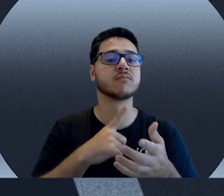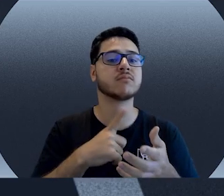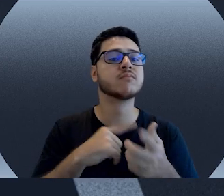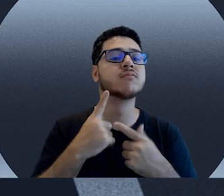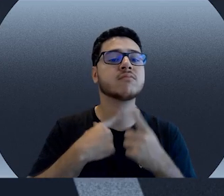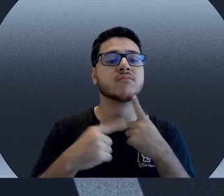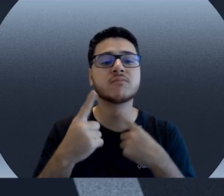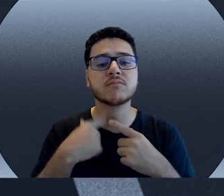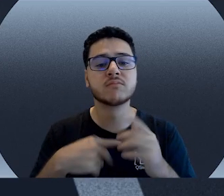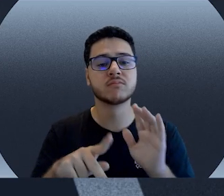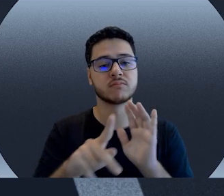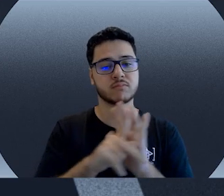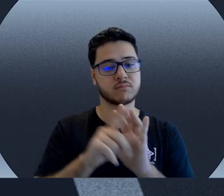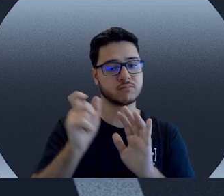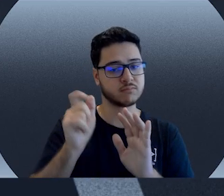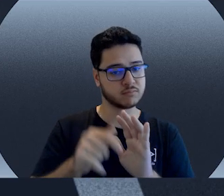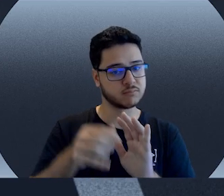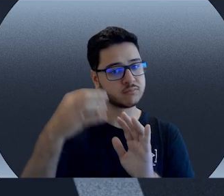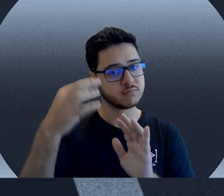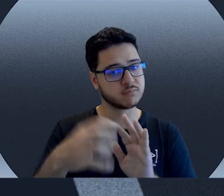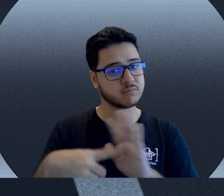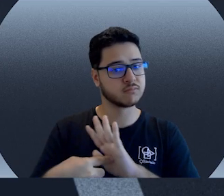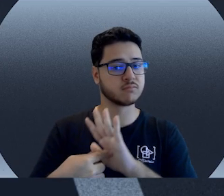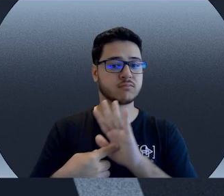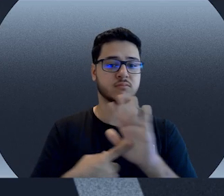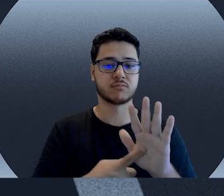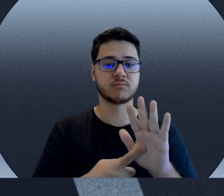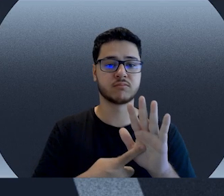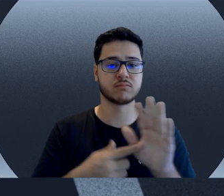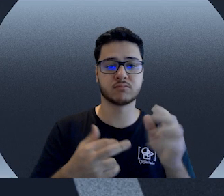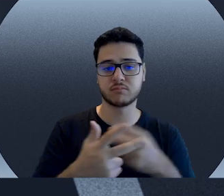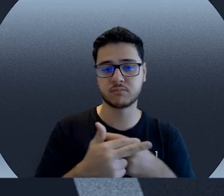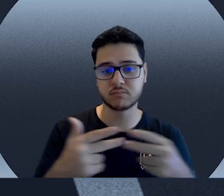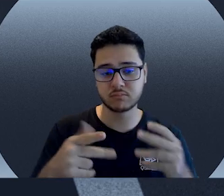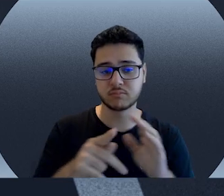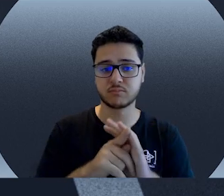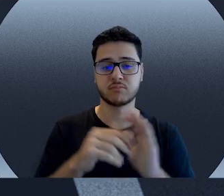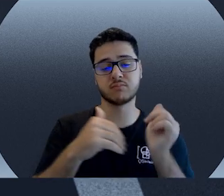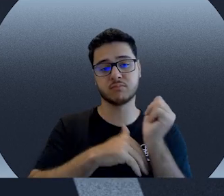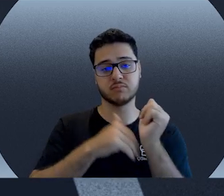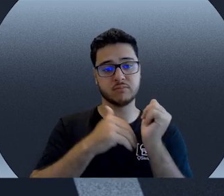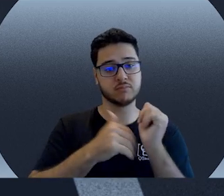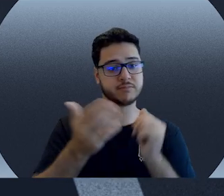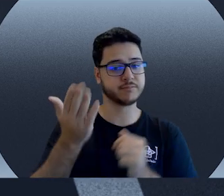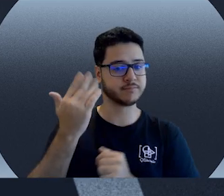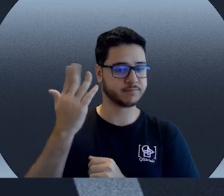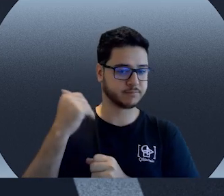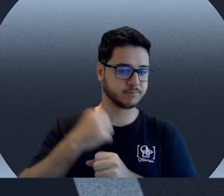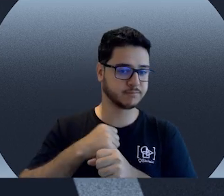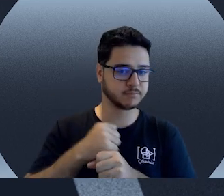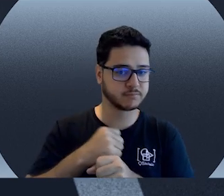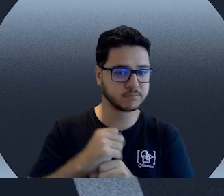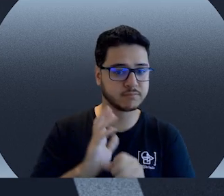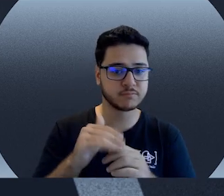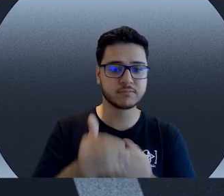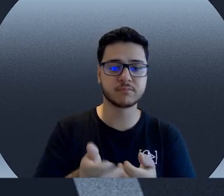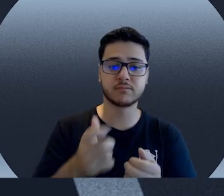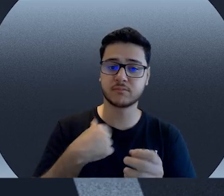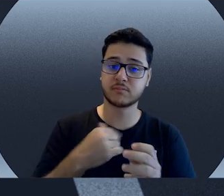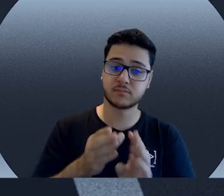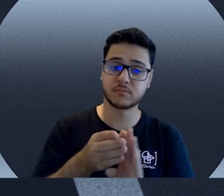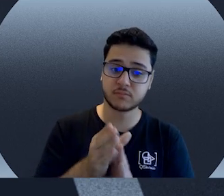essa vontade de sair desse quadro e de me revelar algo que está oculto há muito tempo. Então, eu recomendo